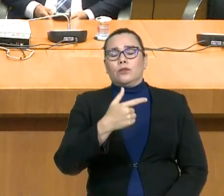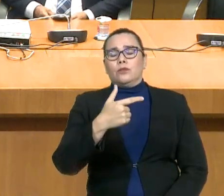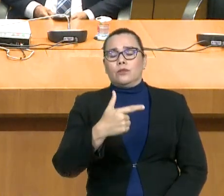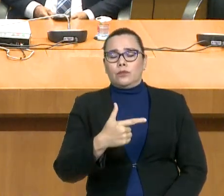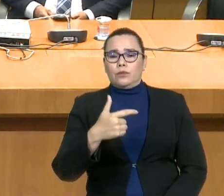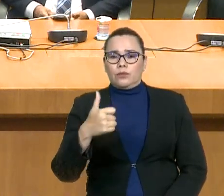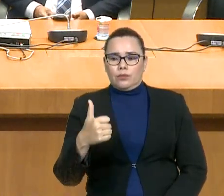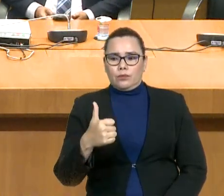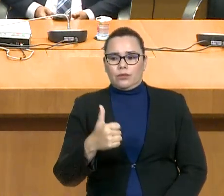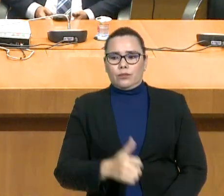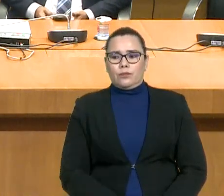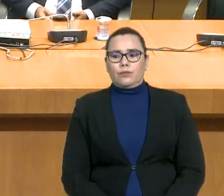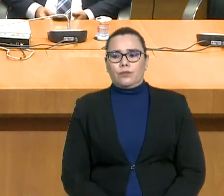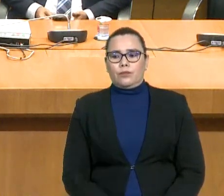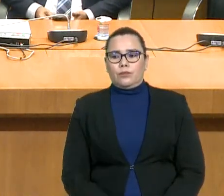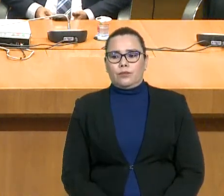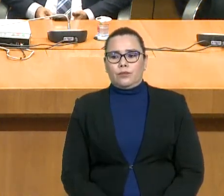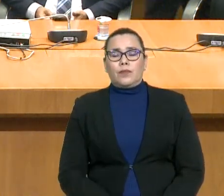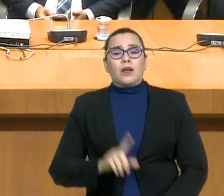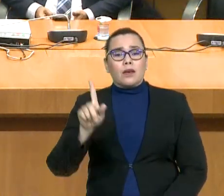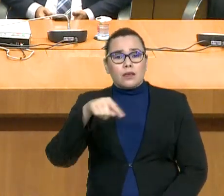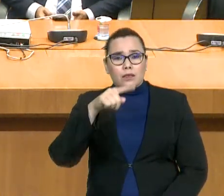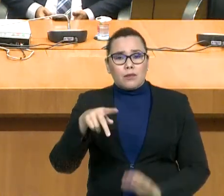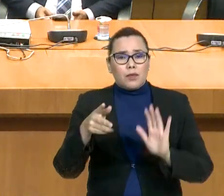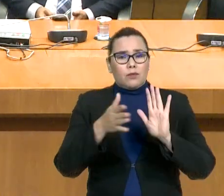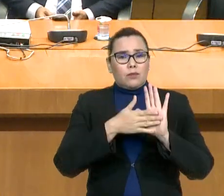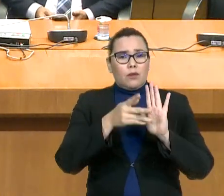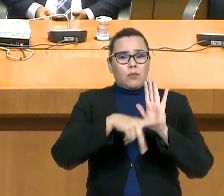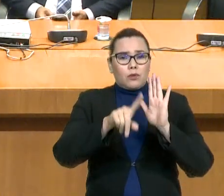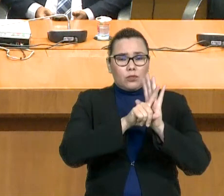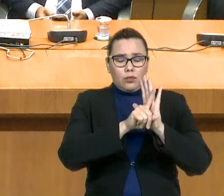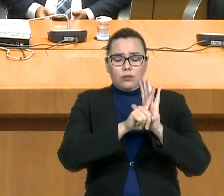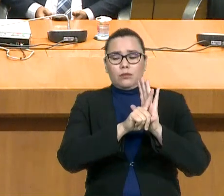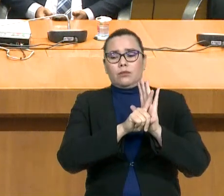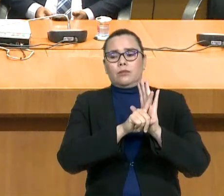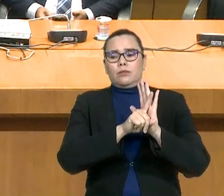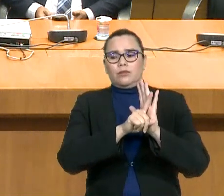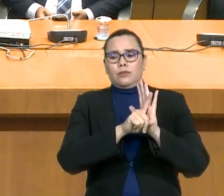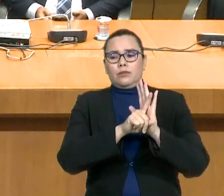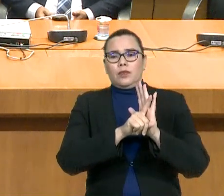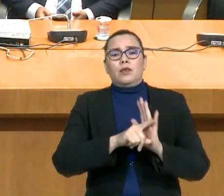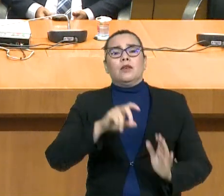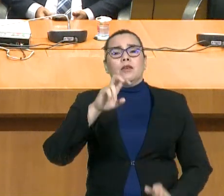072/2021. Veto total ao projeto de lei número